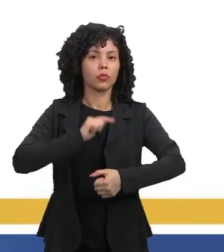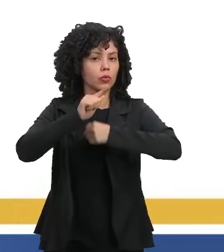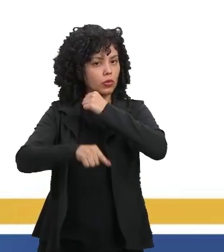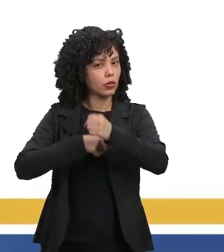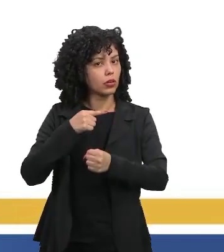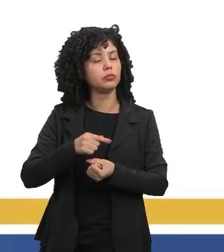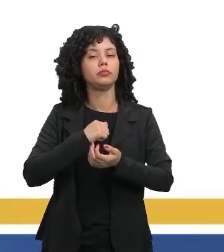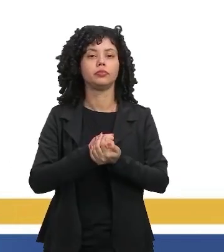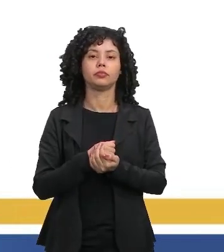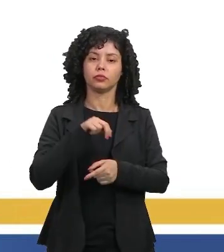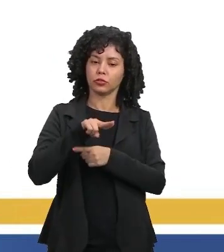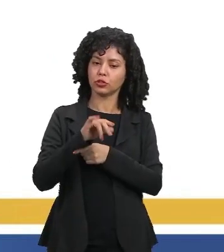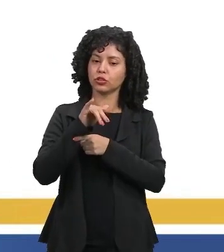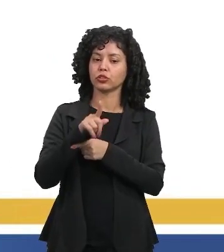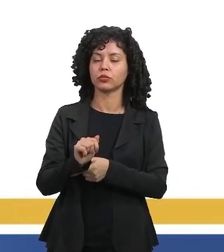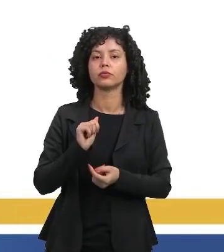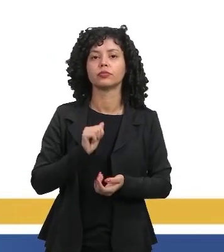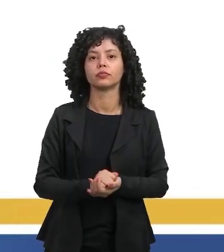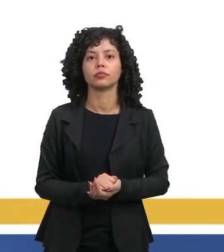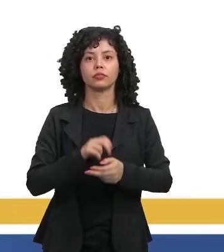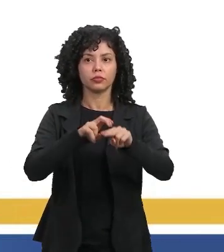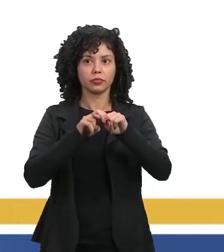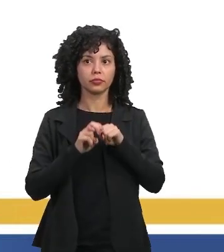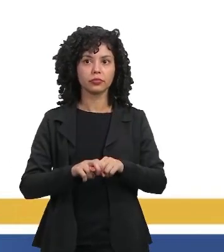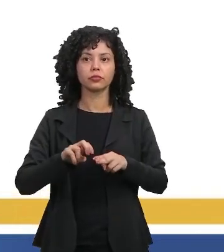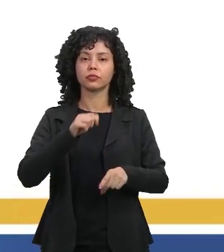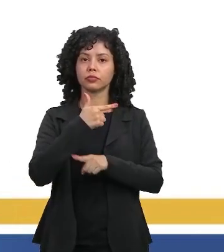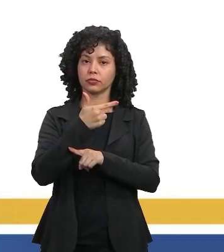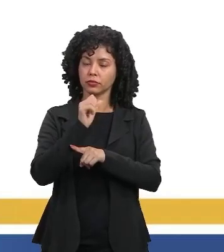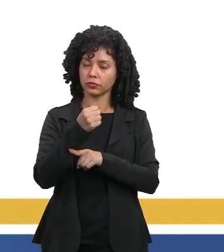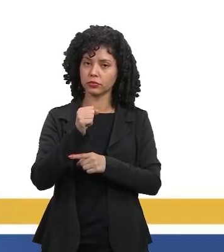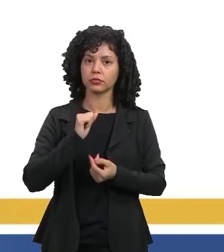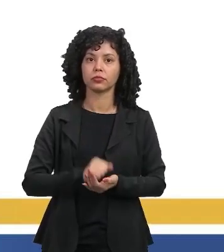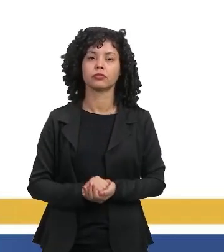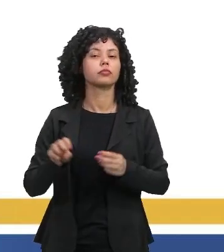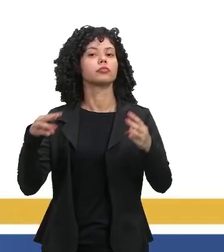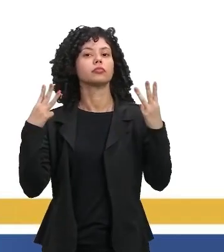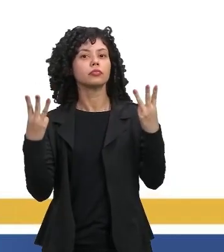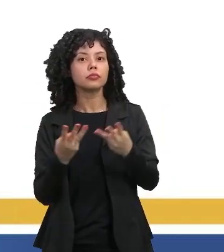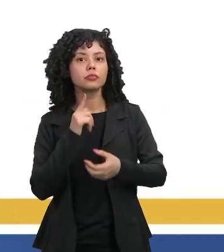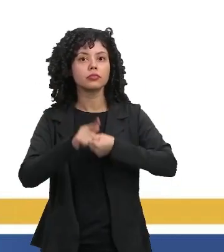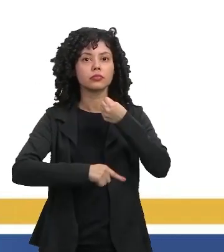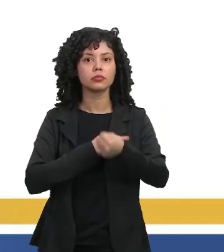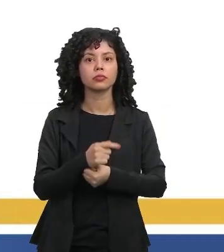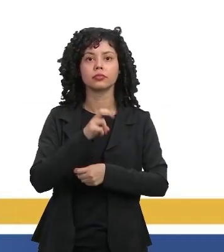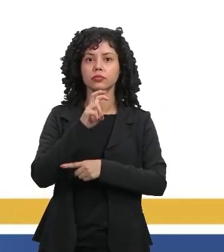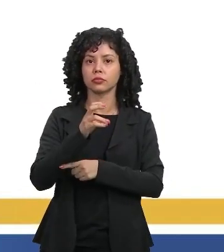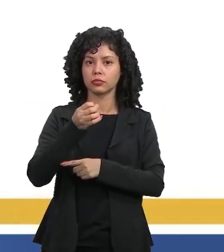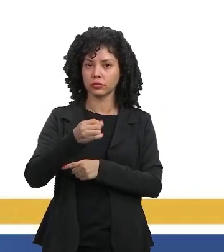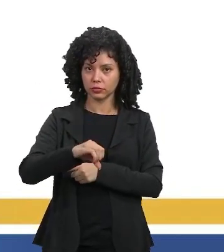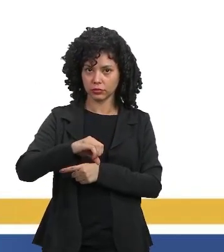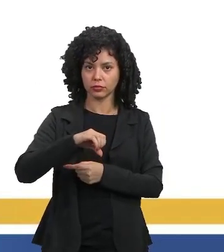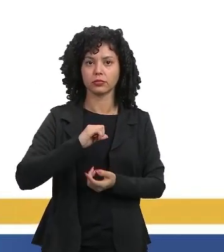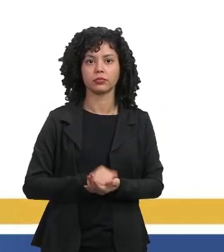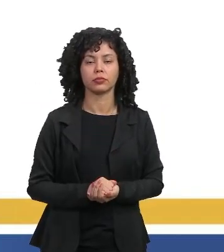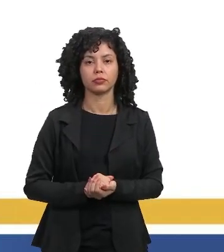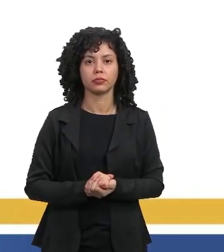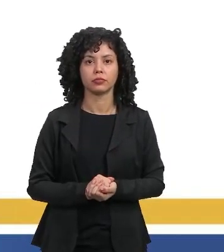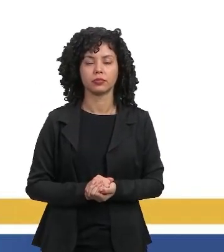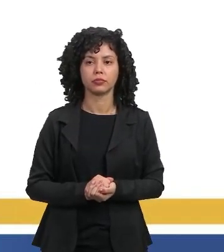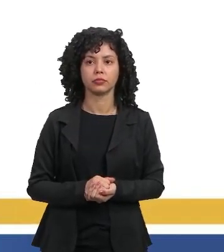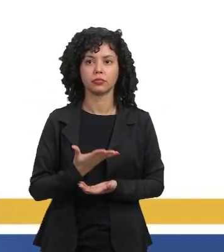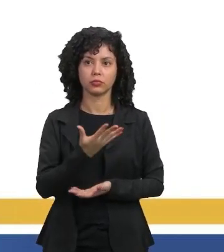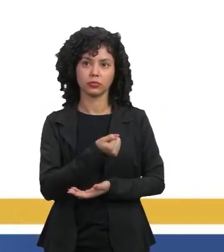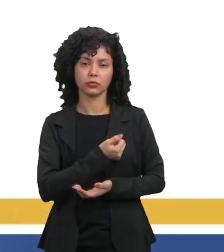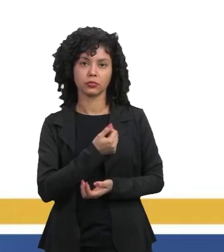átomo de níquel possui um número atômico 28 e massa atômica 59. Então,